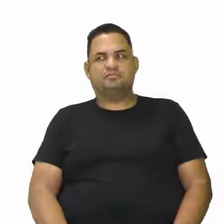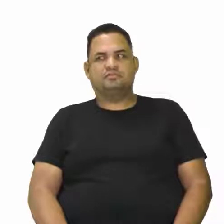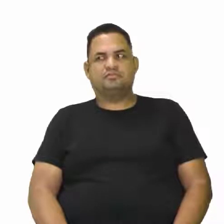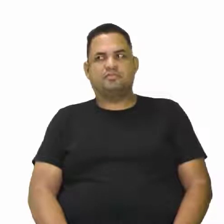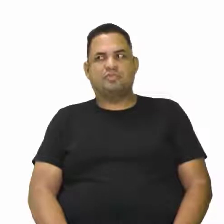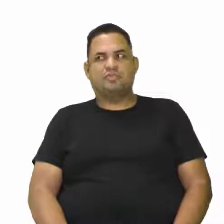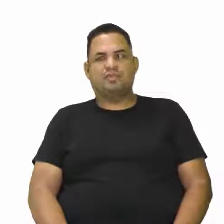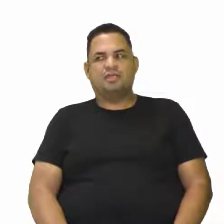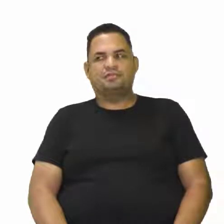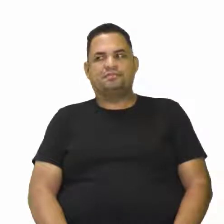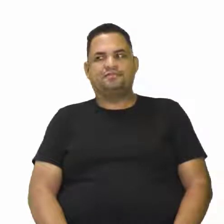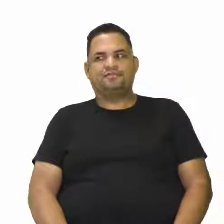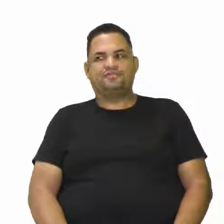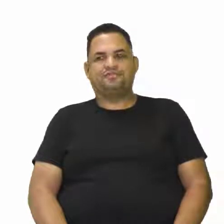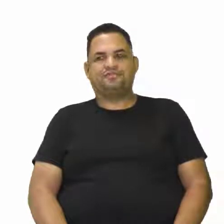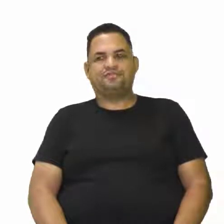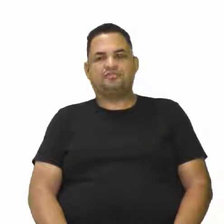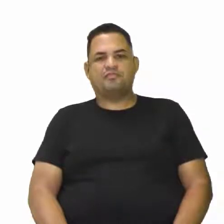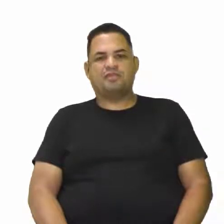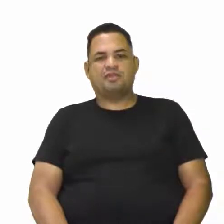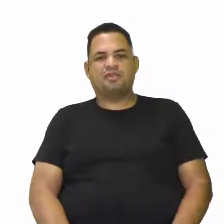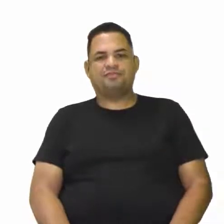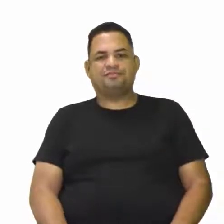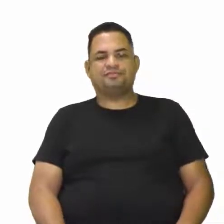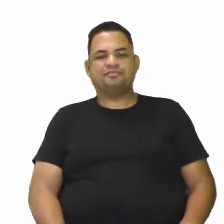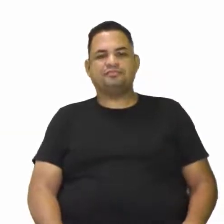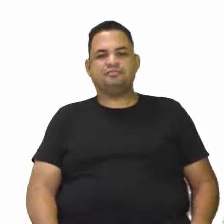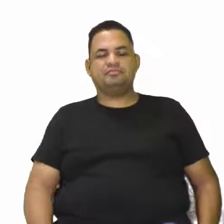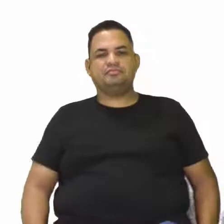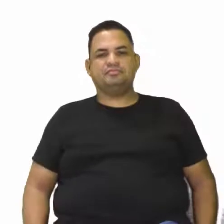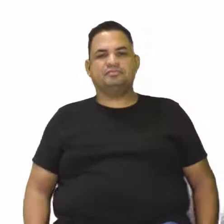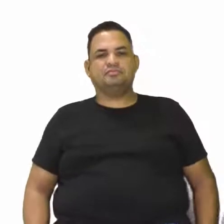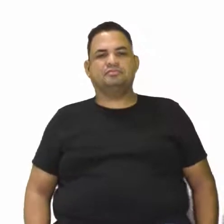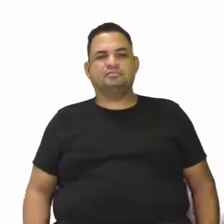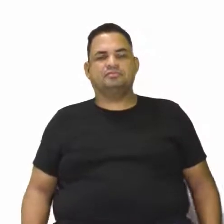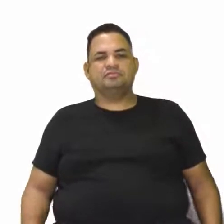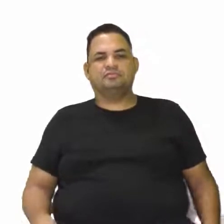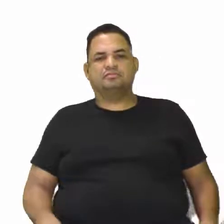dibujadas en los mapas. Así resonaron en el mundo.